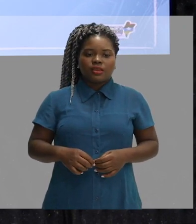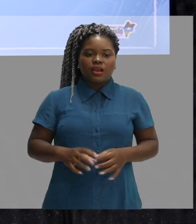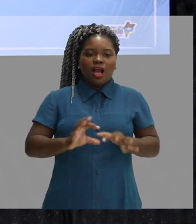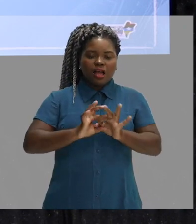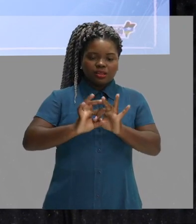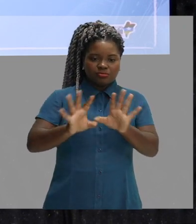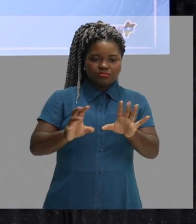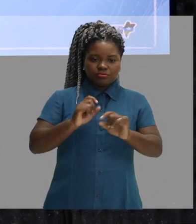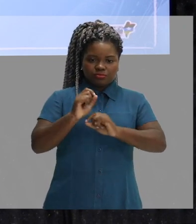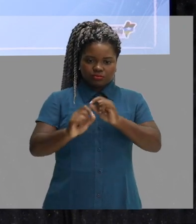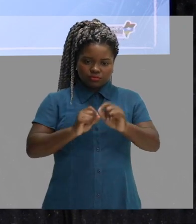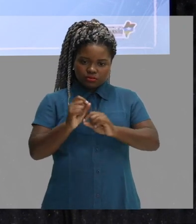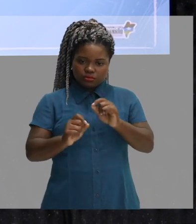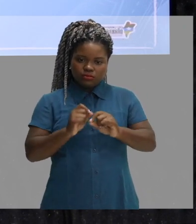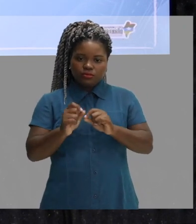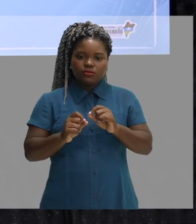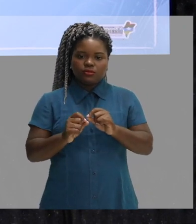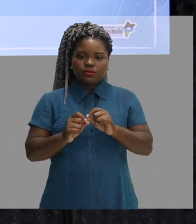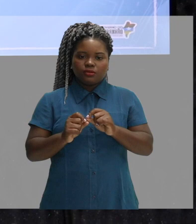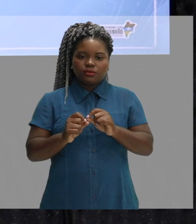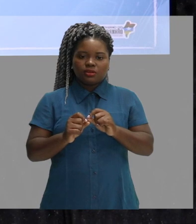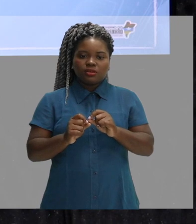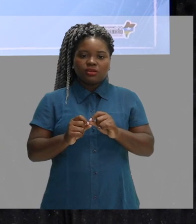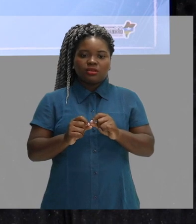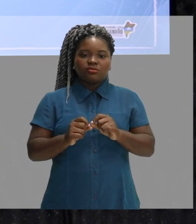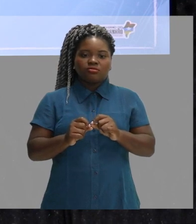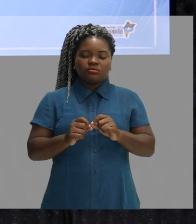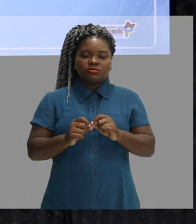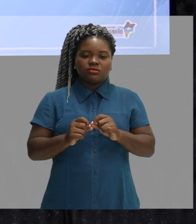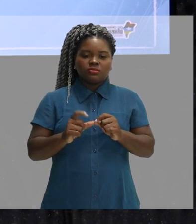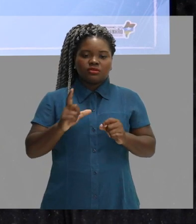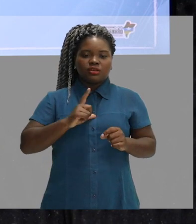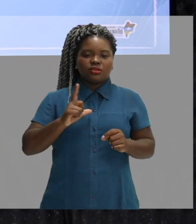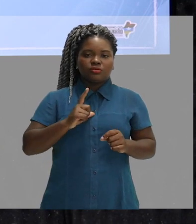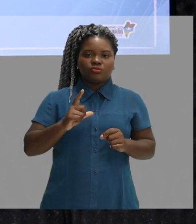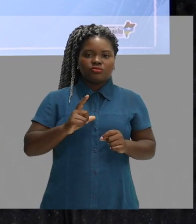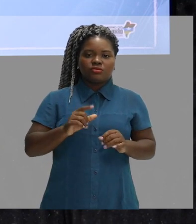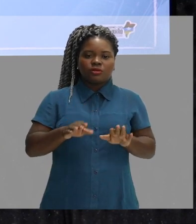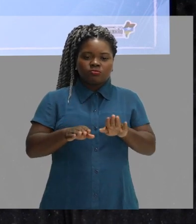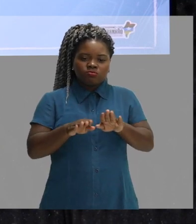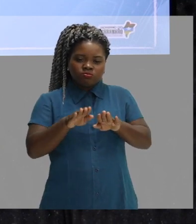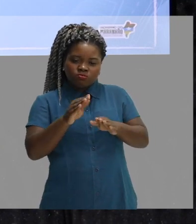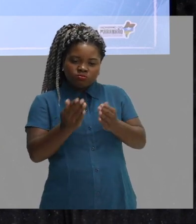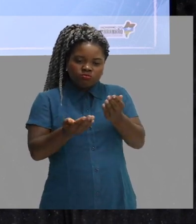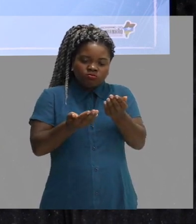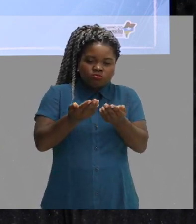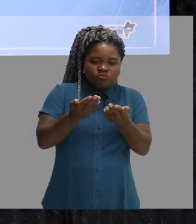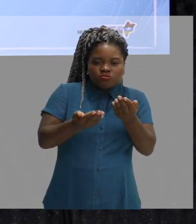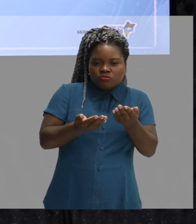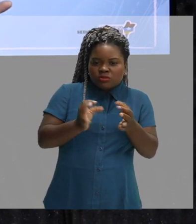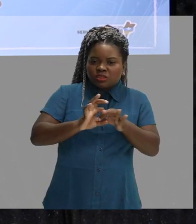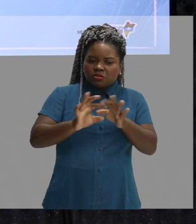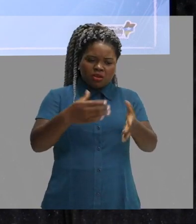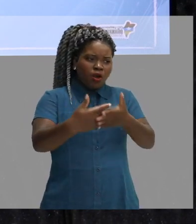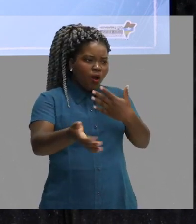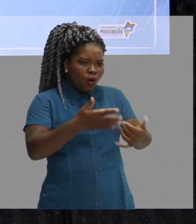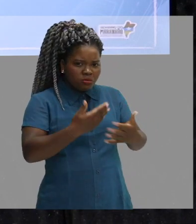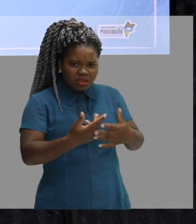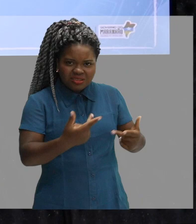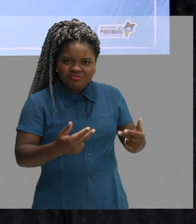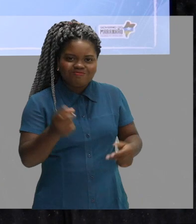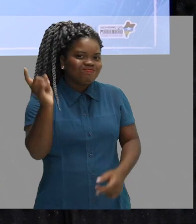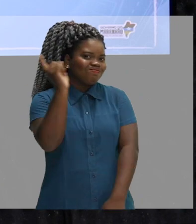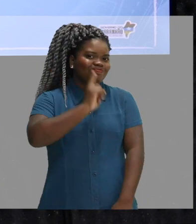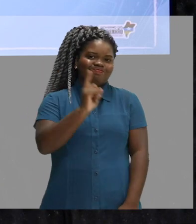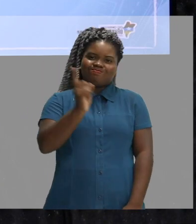A liberdade para Montesquieu só existe com moderação. Não existe a liberdade de você fazer qualquer coisa que você quiser. Não